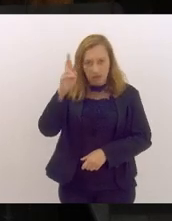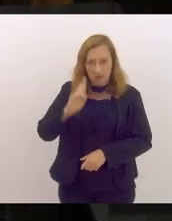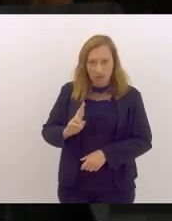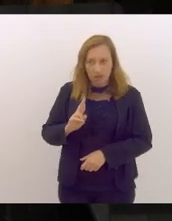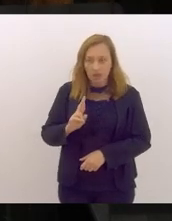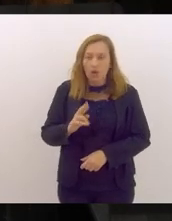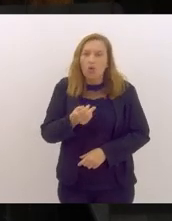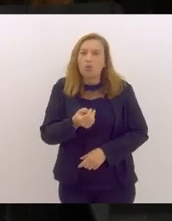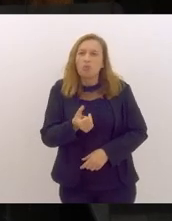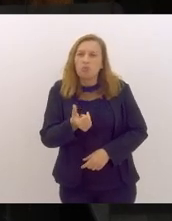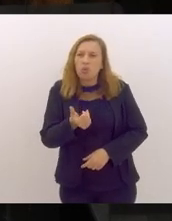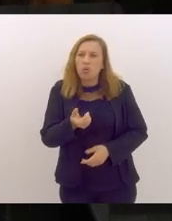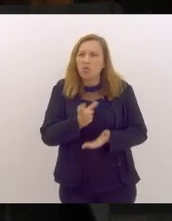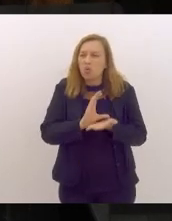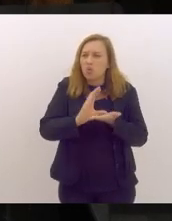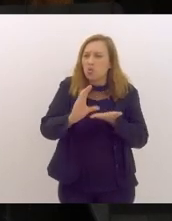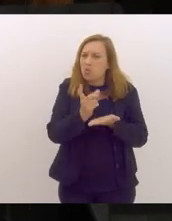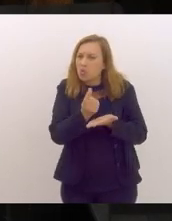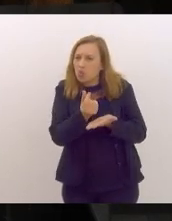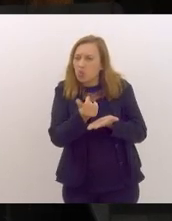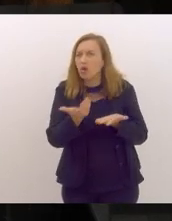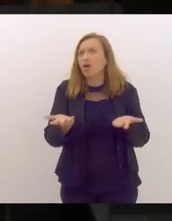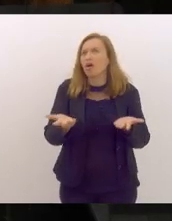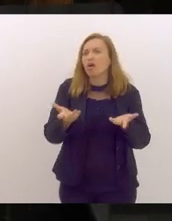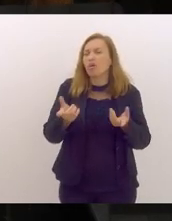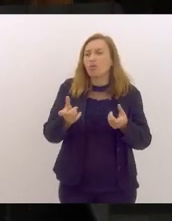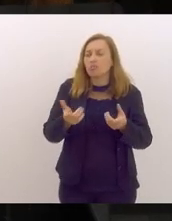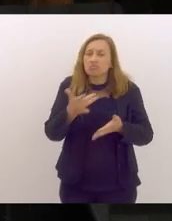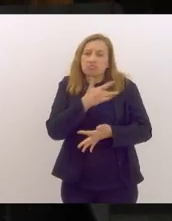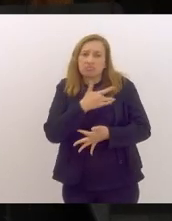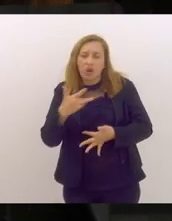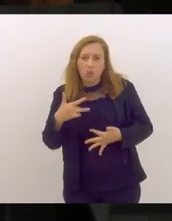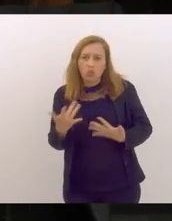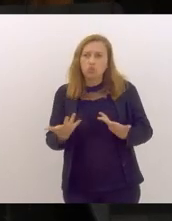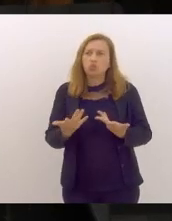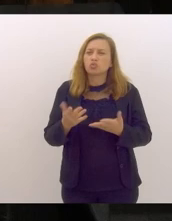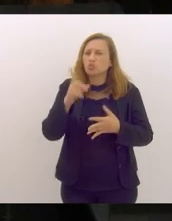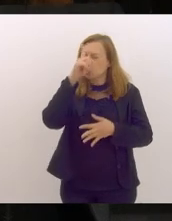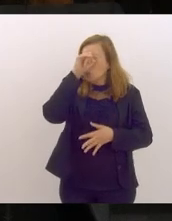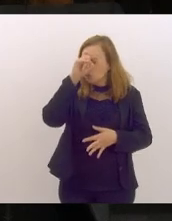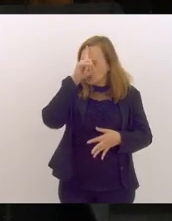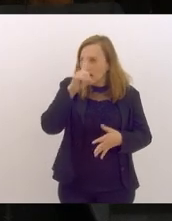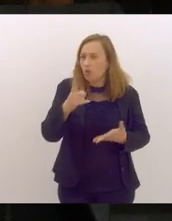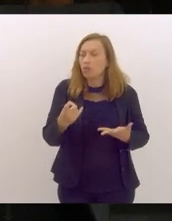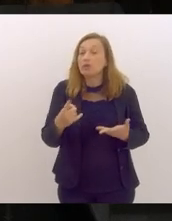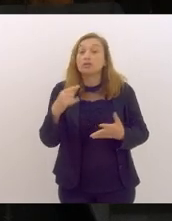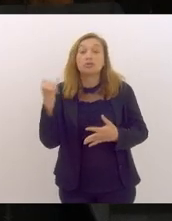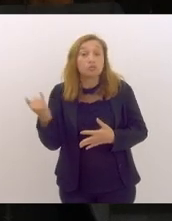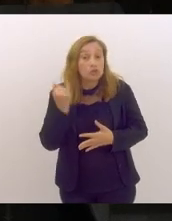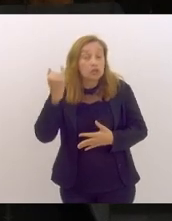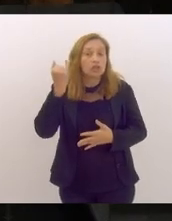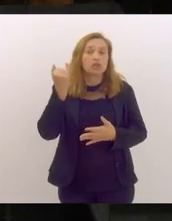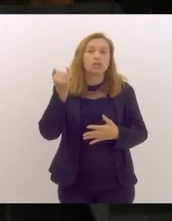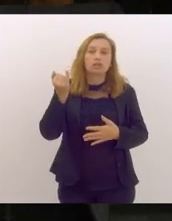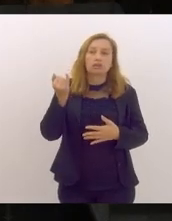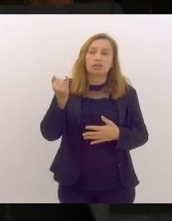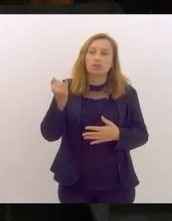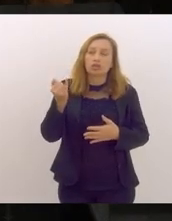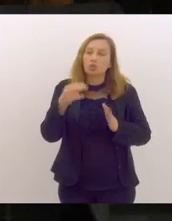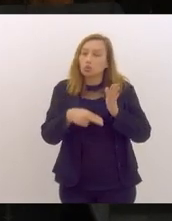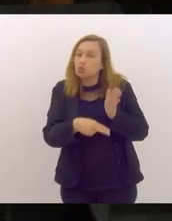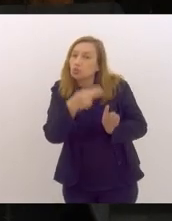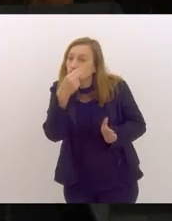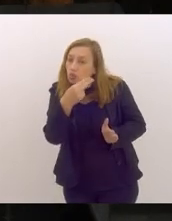meios no campo da atenção em saúde. Esse hospital é um hospital importante para